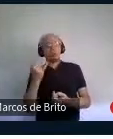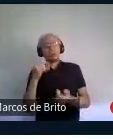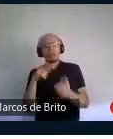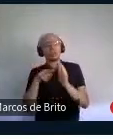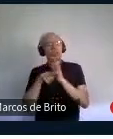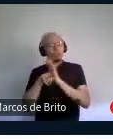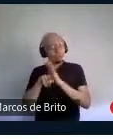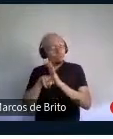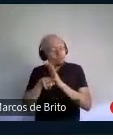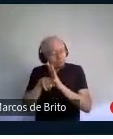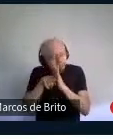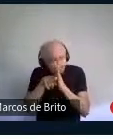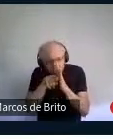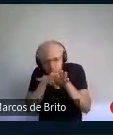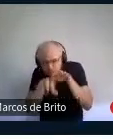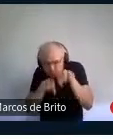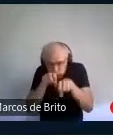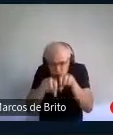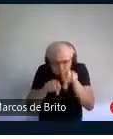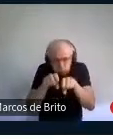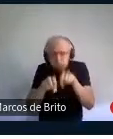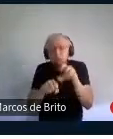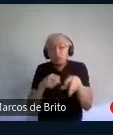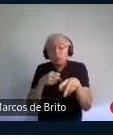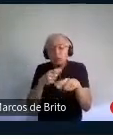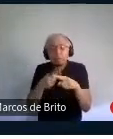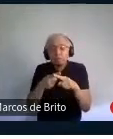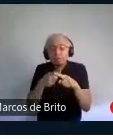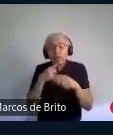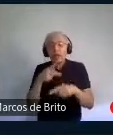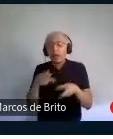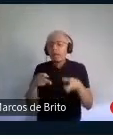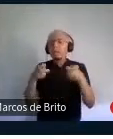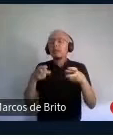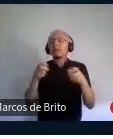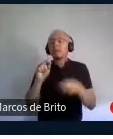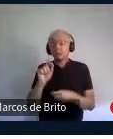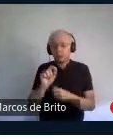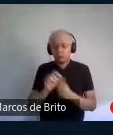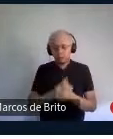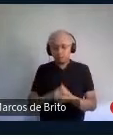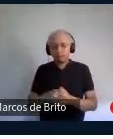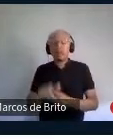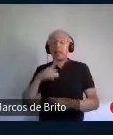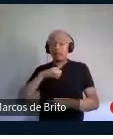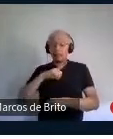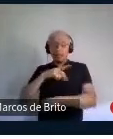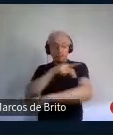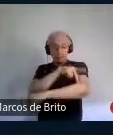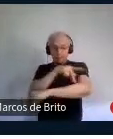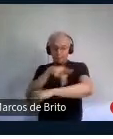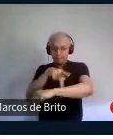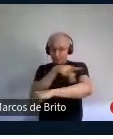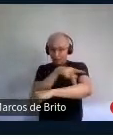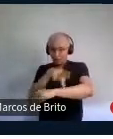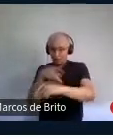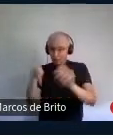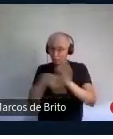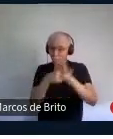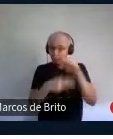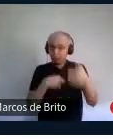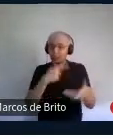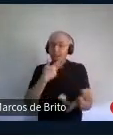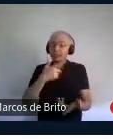área, porque nós percebemos que existe a pedagogia da tradução